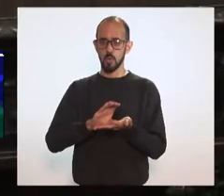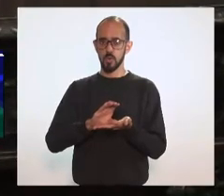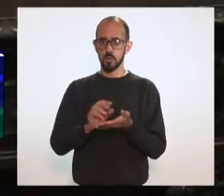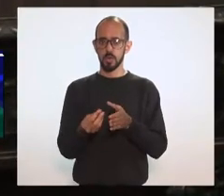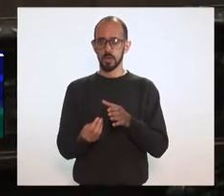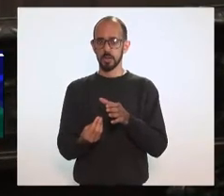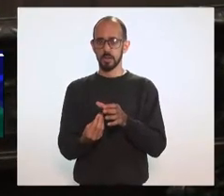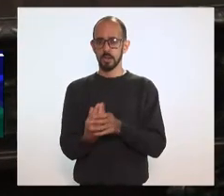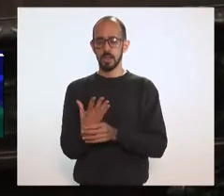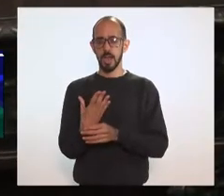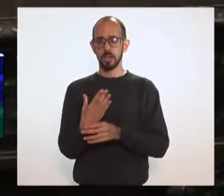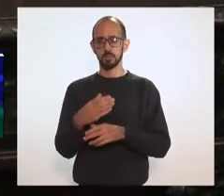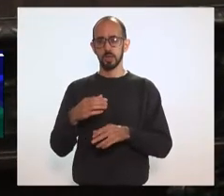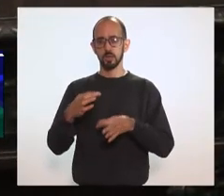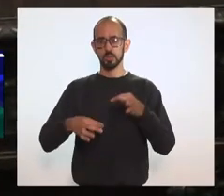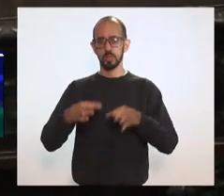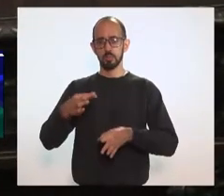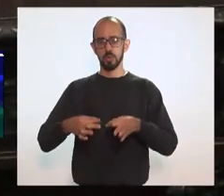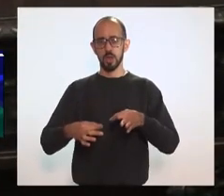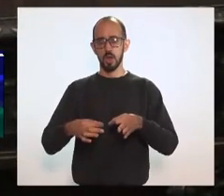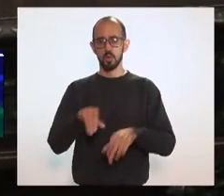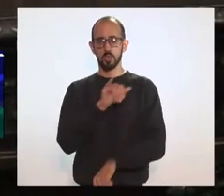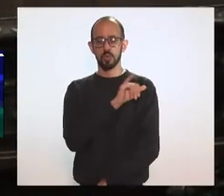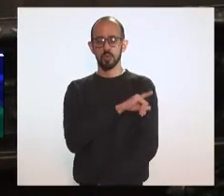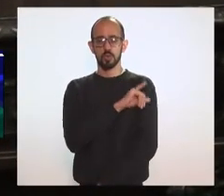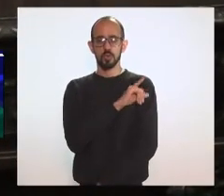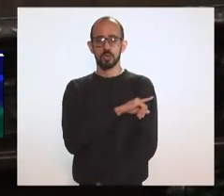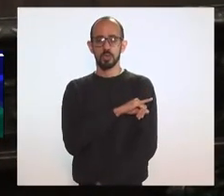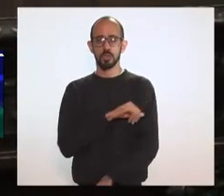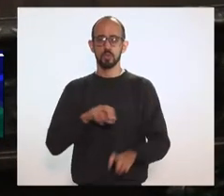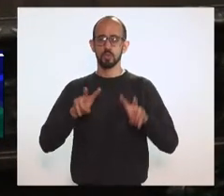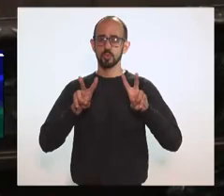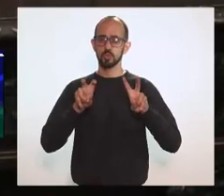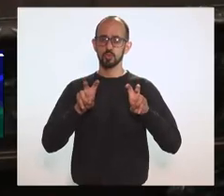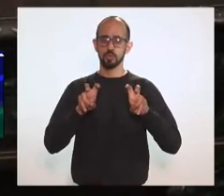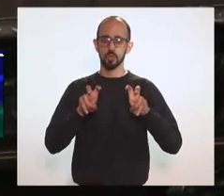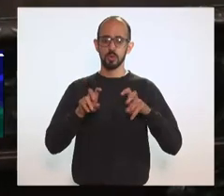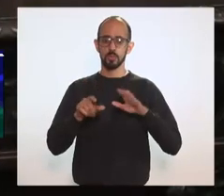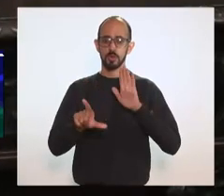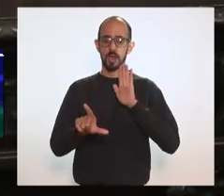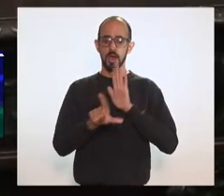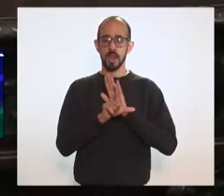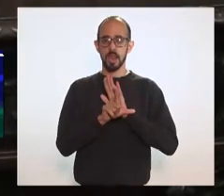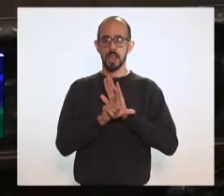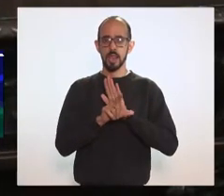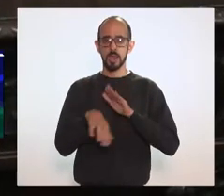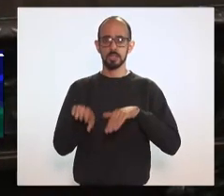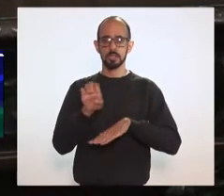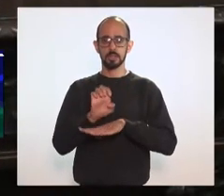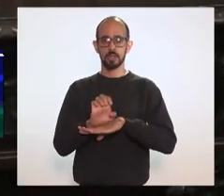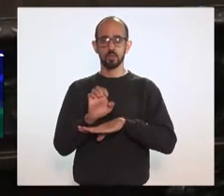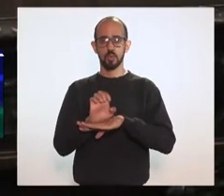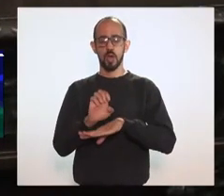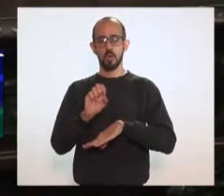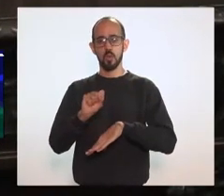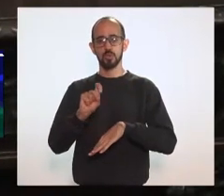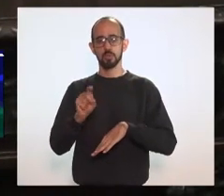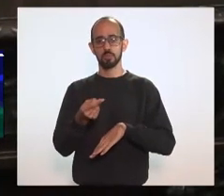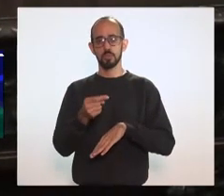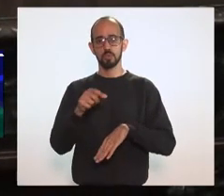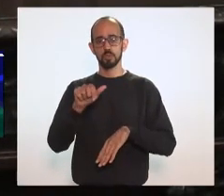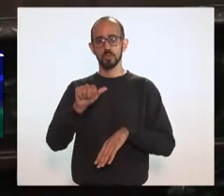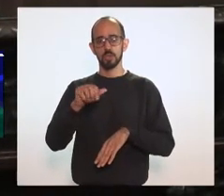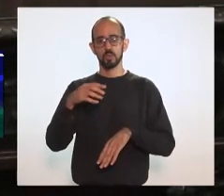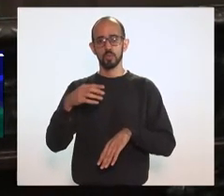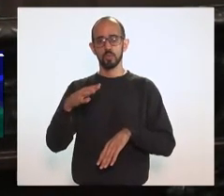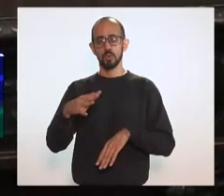determinada pelo Tribunal de Justiça do Estado do Rio de Janeiro em relação à Lei Estadual 8.184, de